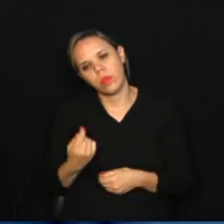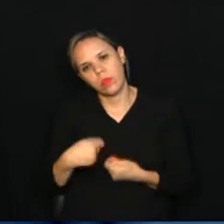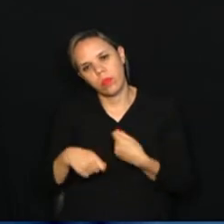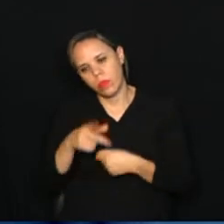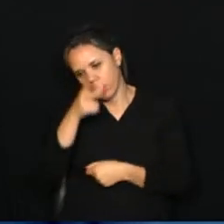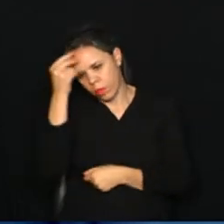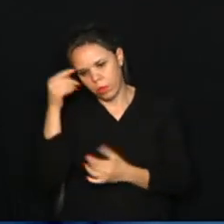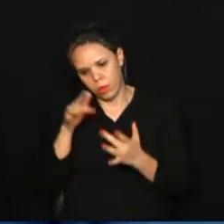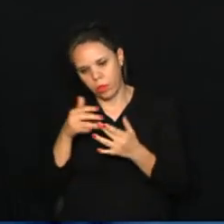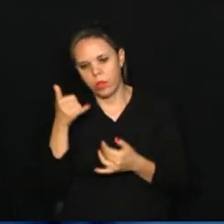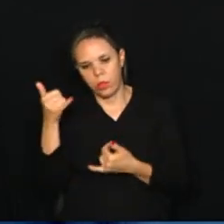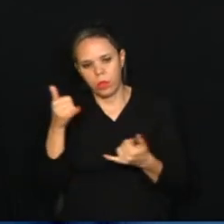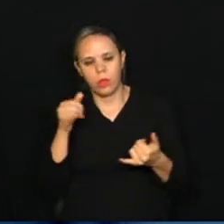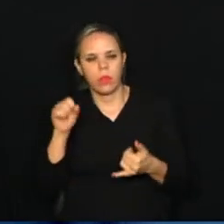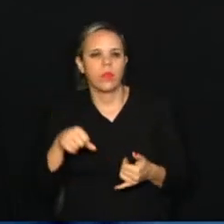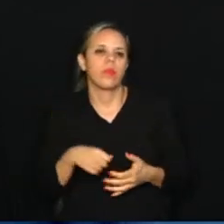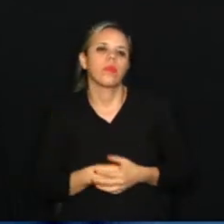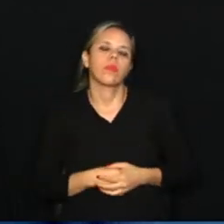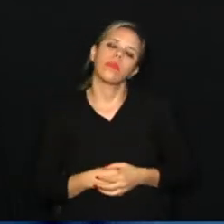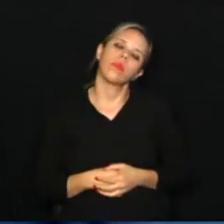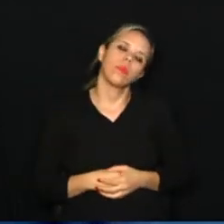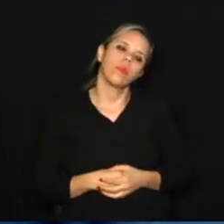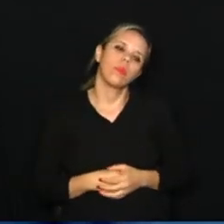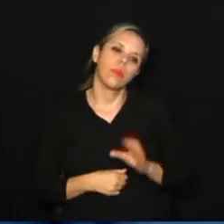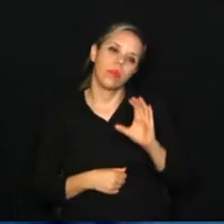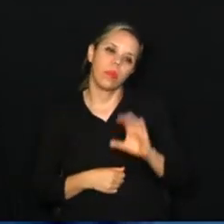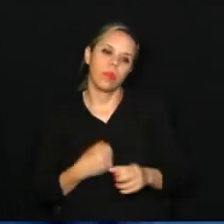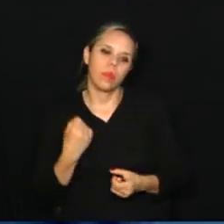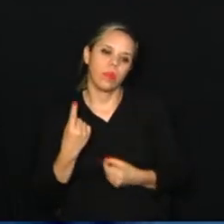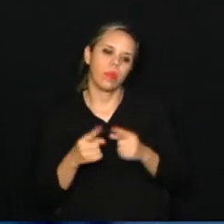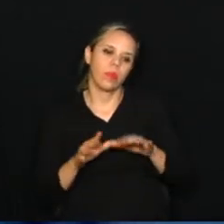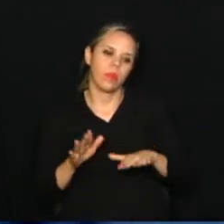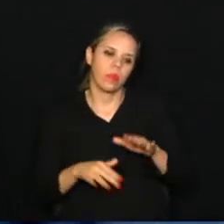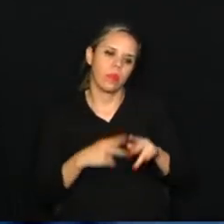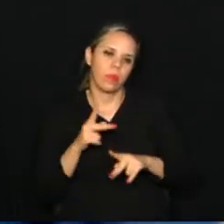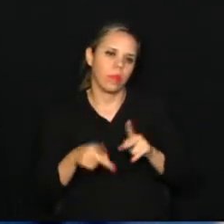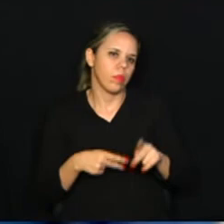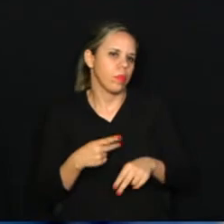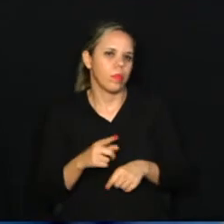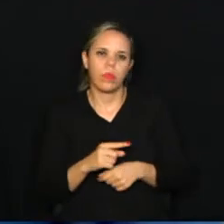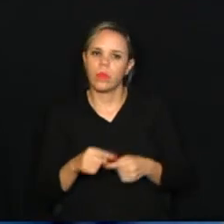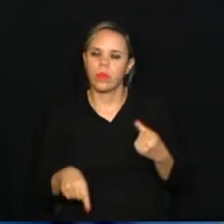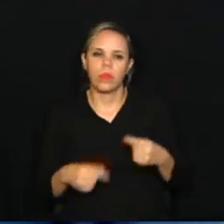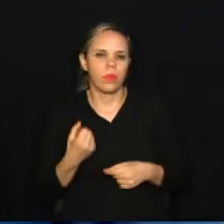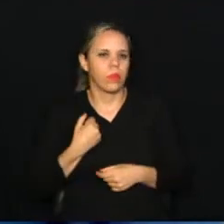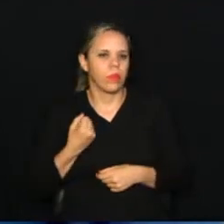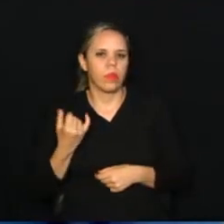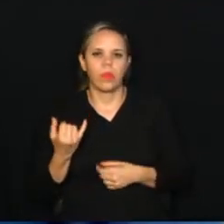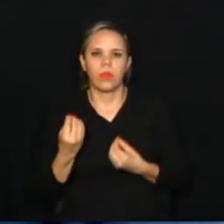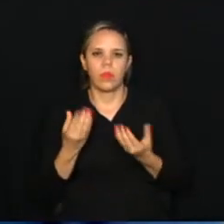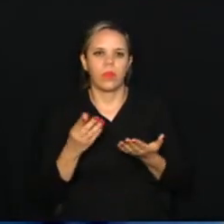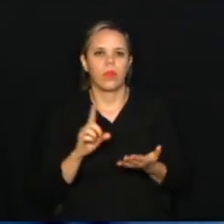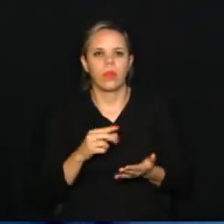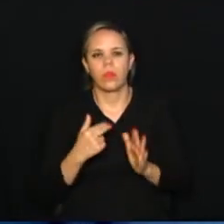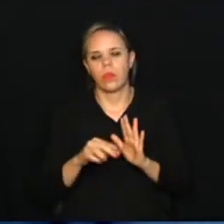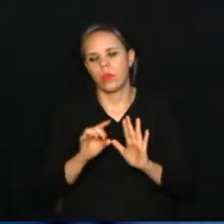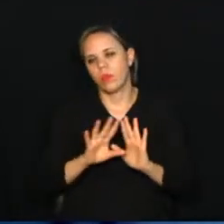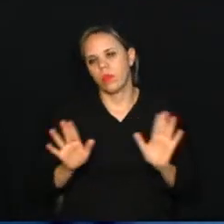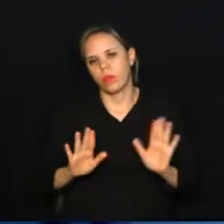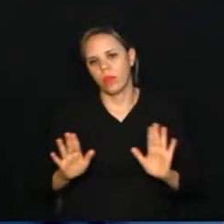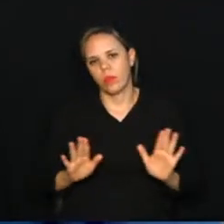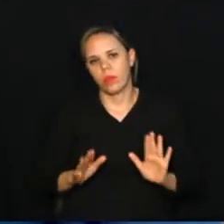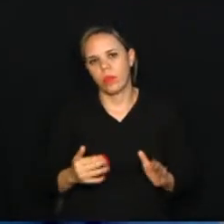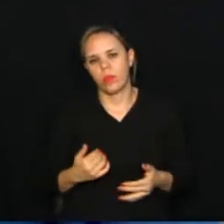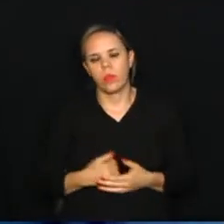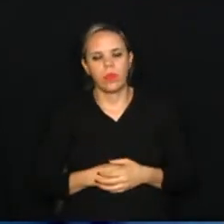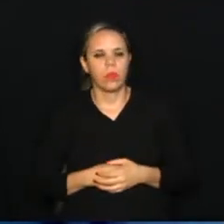entra em contato para o cidadão. Mas tem muitos casos onde o cidadão não deixa esse número, ele simplesmente deixa o nome dele e não dá.